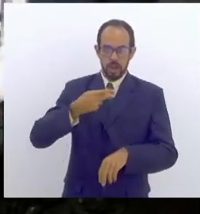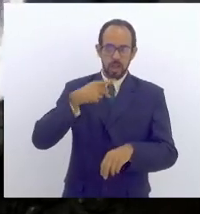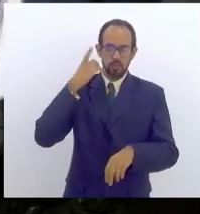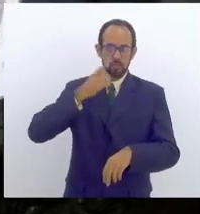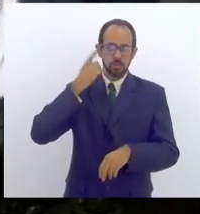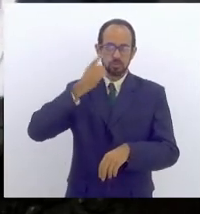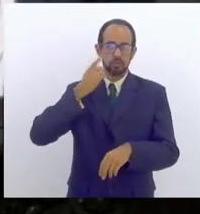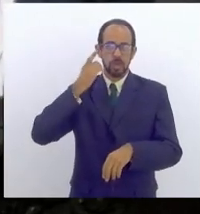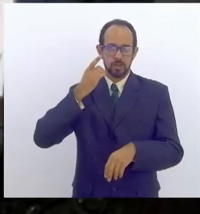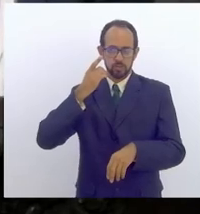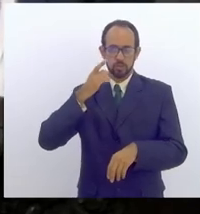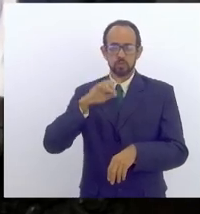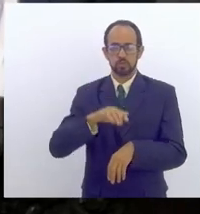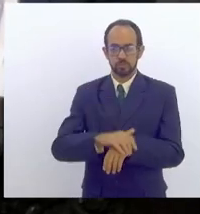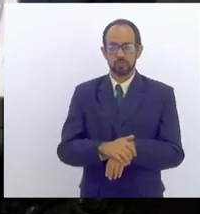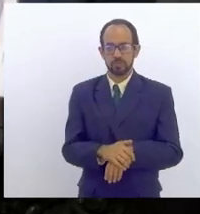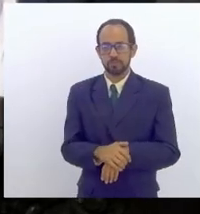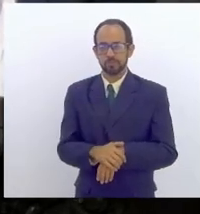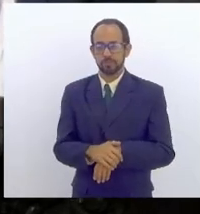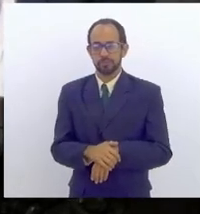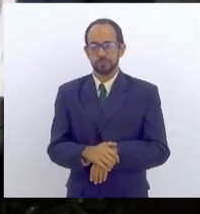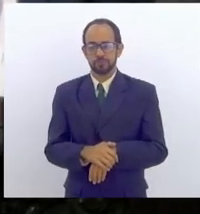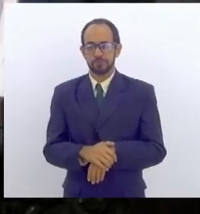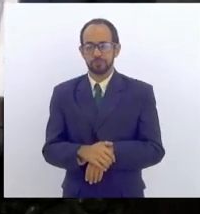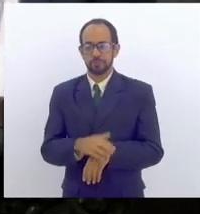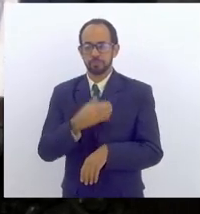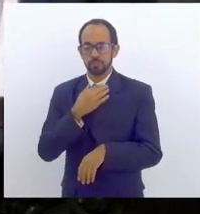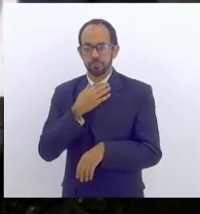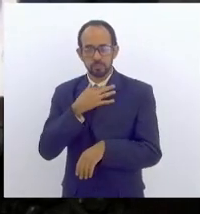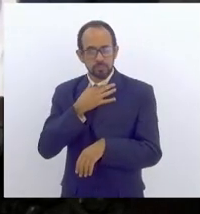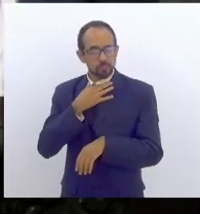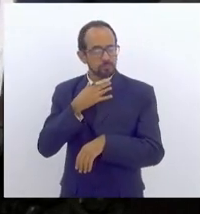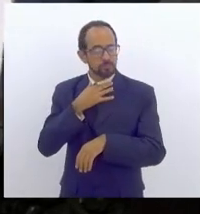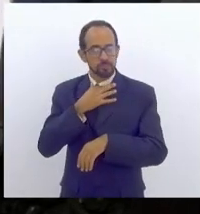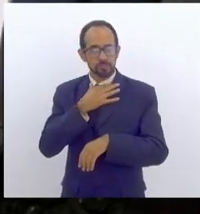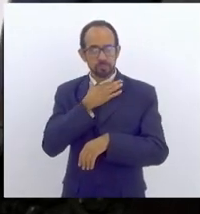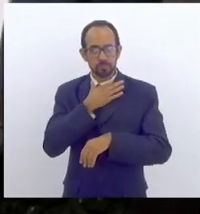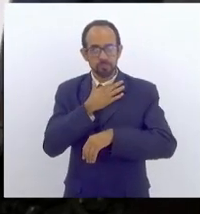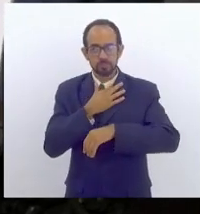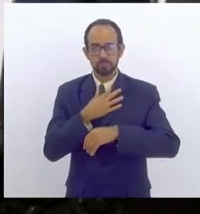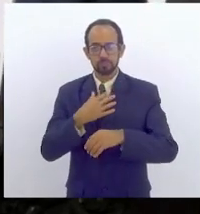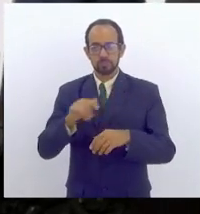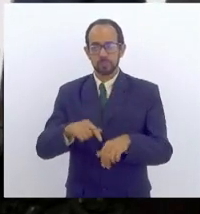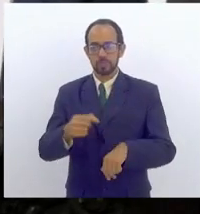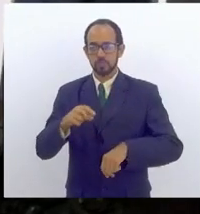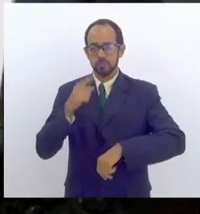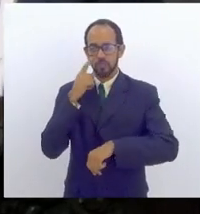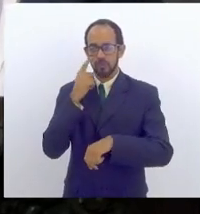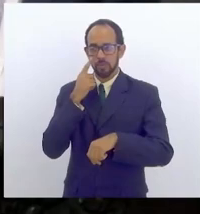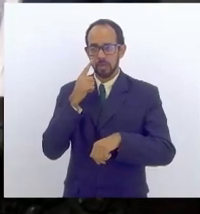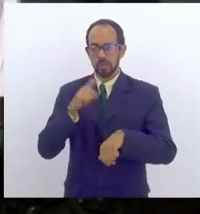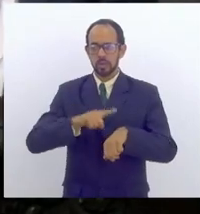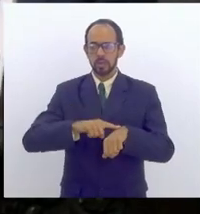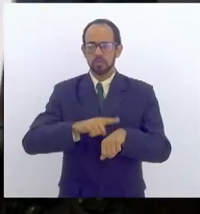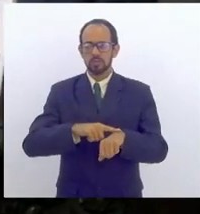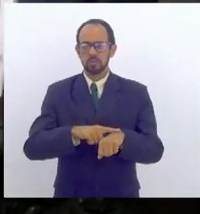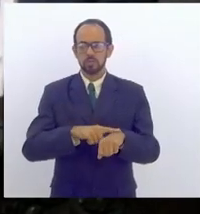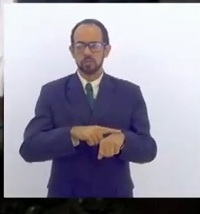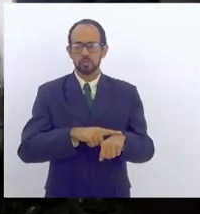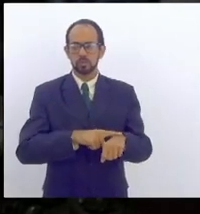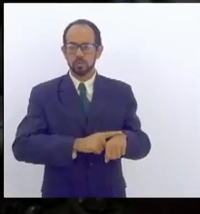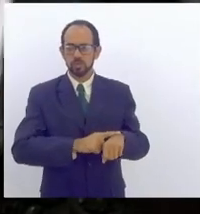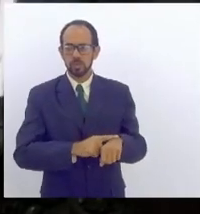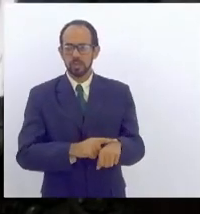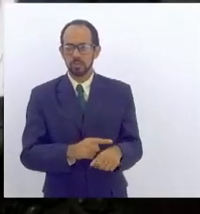deputados Bacelar e Jair Bittencourt, a pedido deles, em que momento e por quanto tempo foi conversado